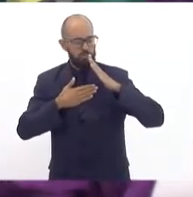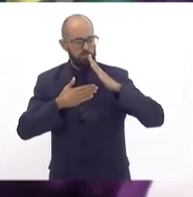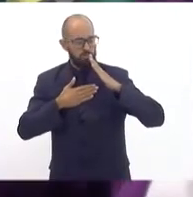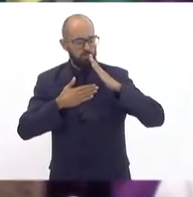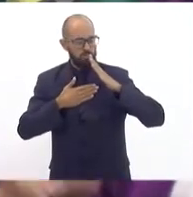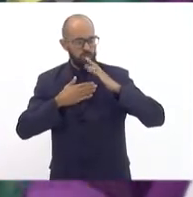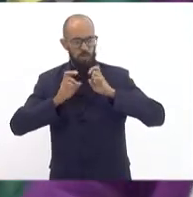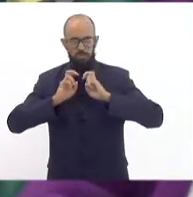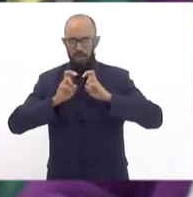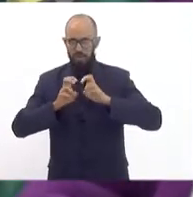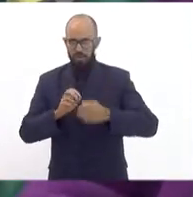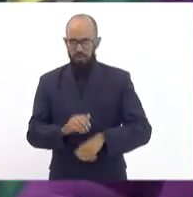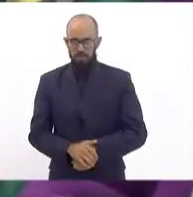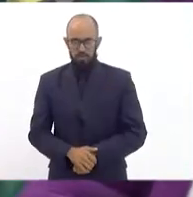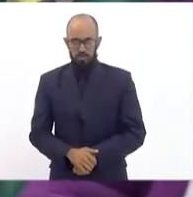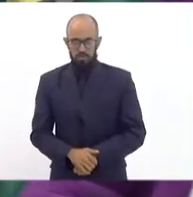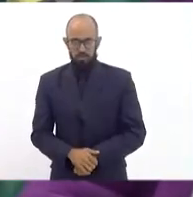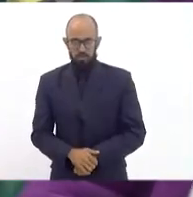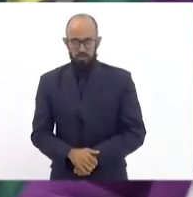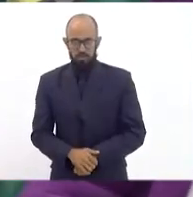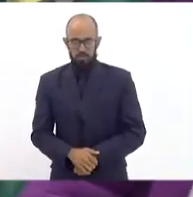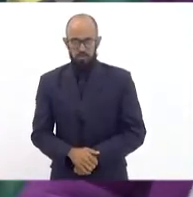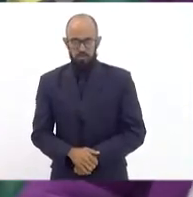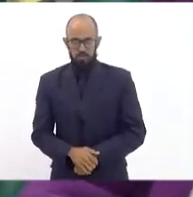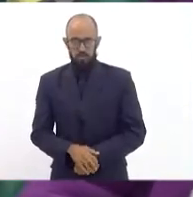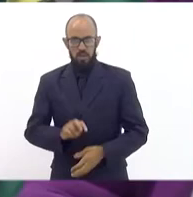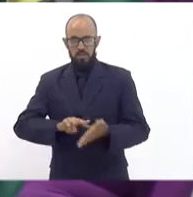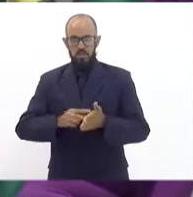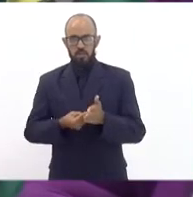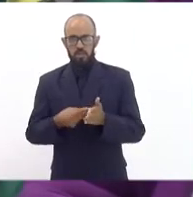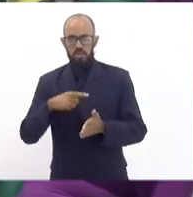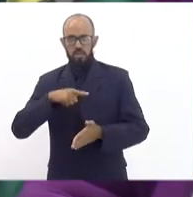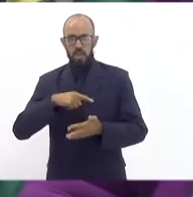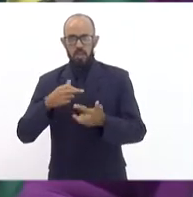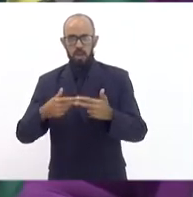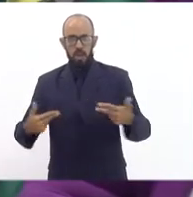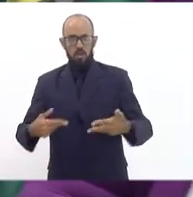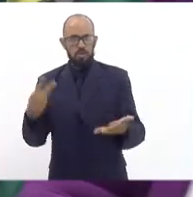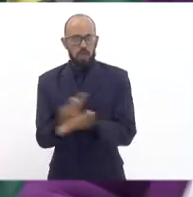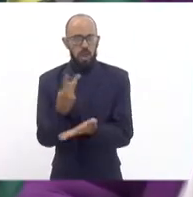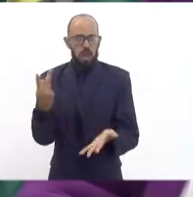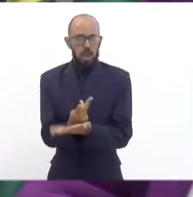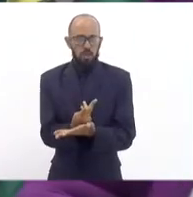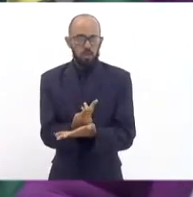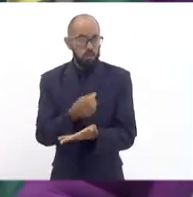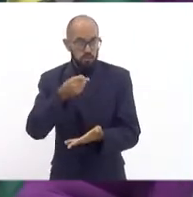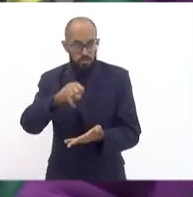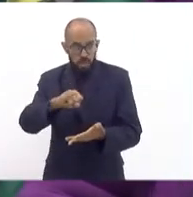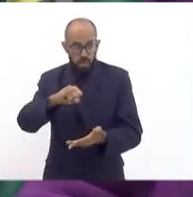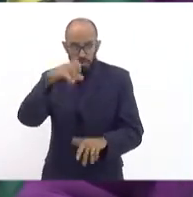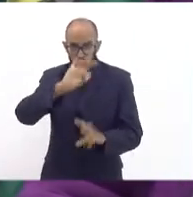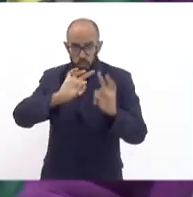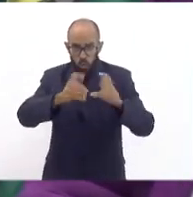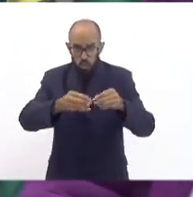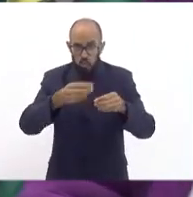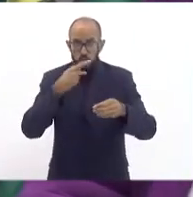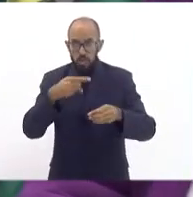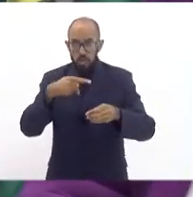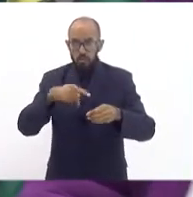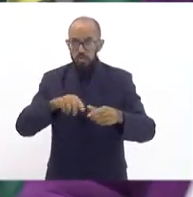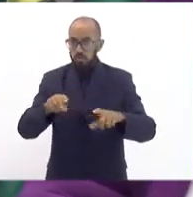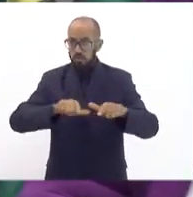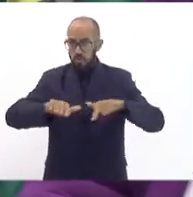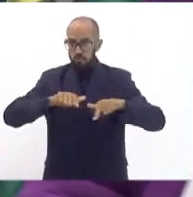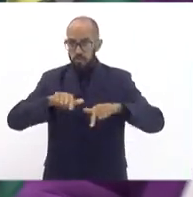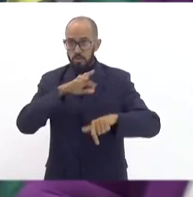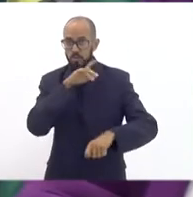dizer, então tem alguma coisa de errado. Quer dizer, todo mundo dizendo que os serviços não estão lhe atendendo